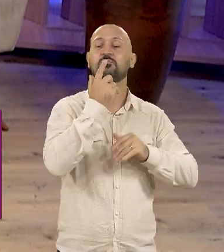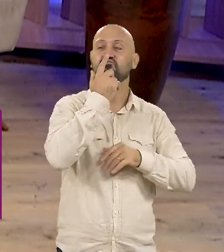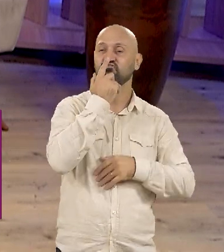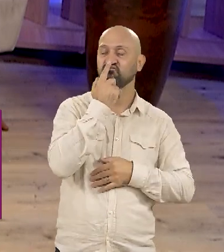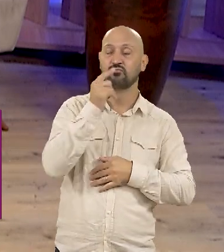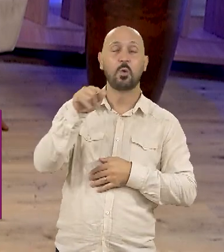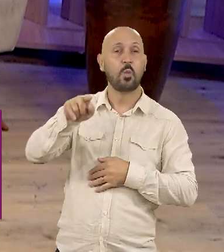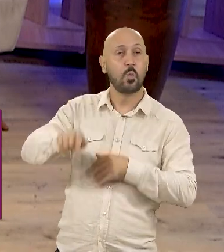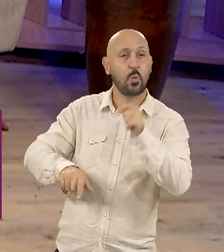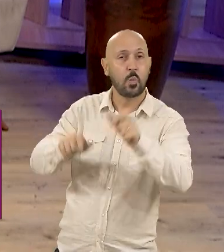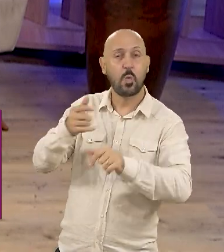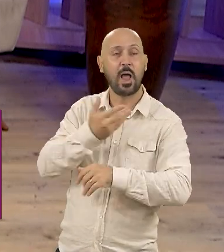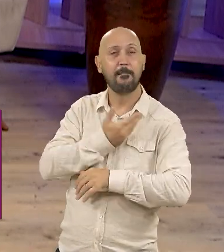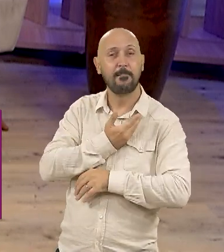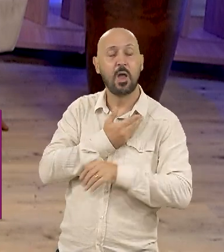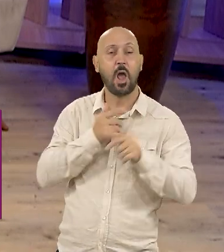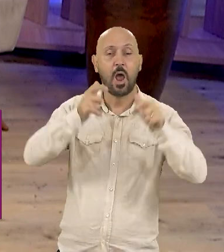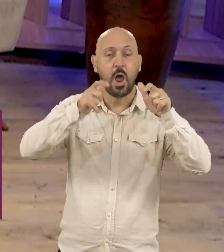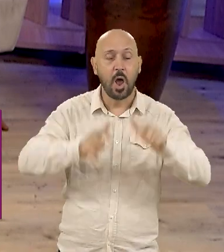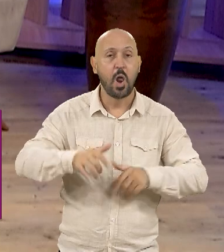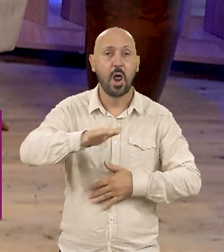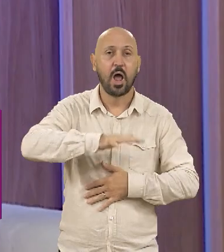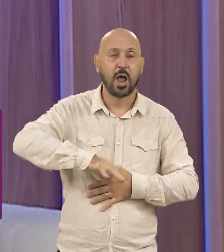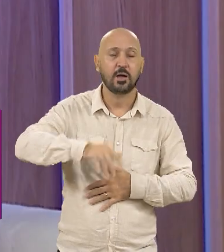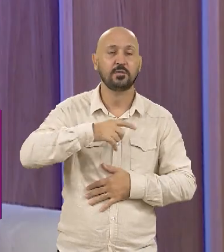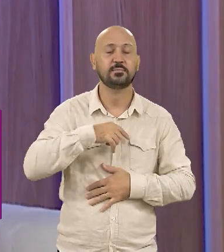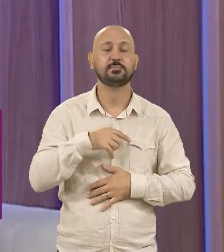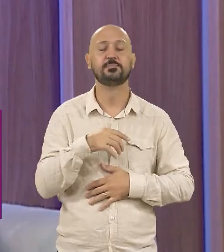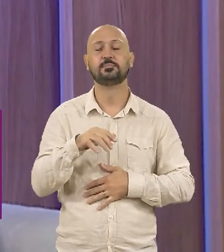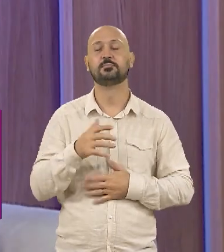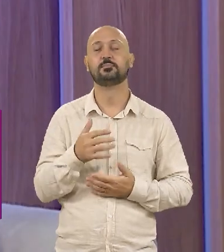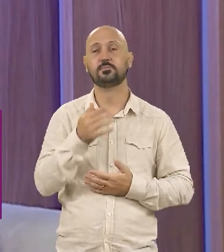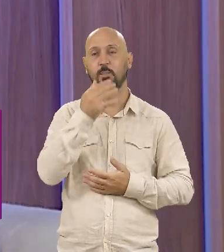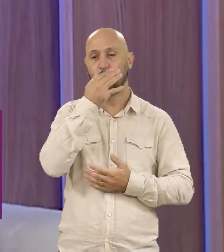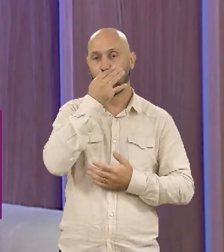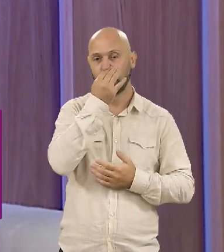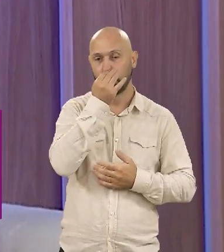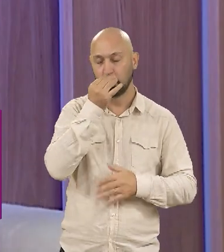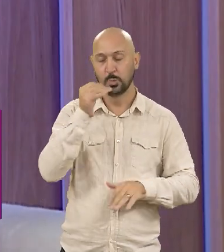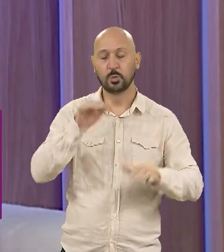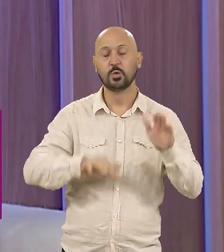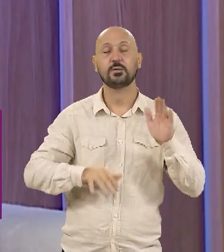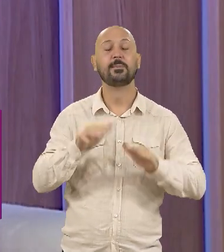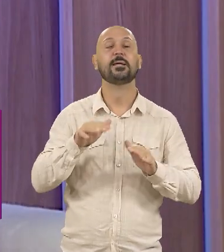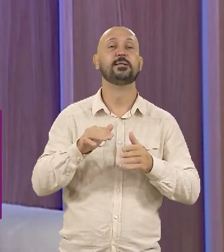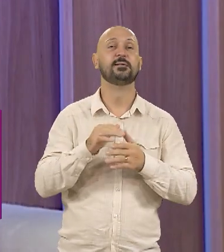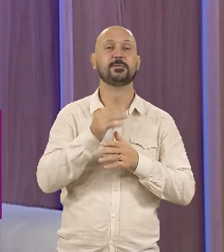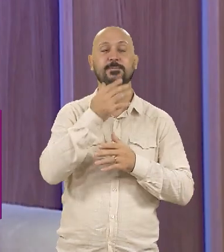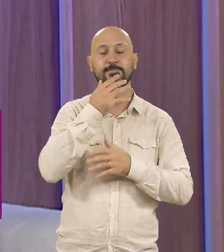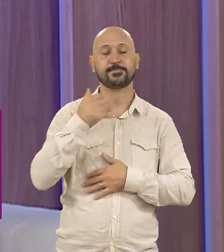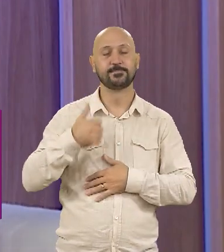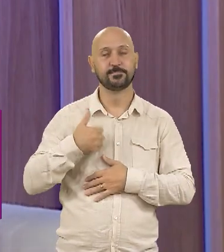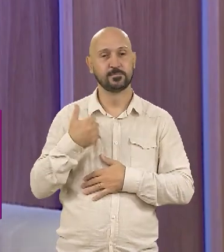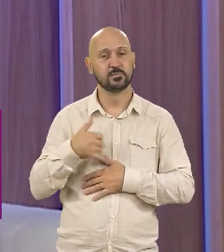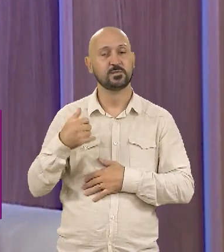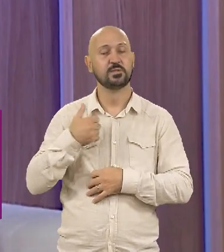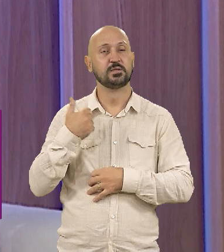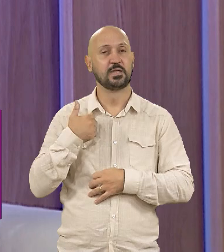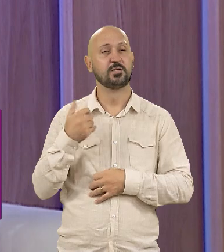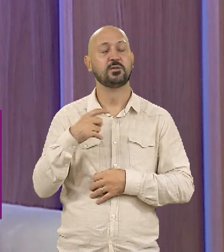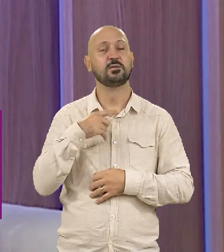ambientes que proporcionem essa socialização, né, dependendo ali da idade, mas nós temos cursos